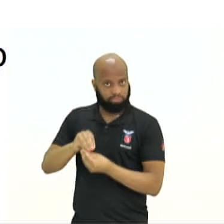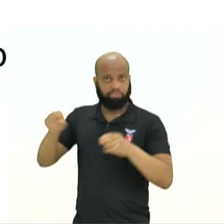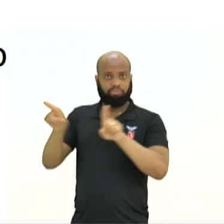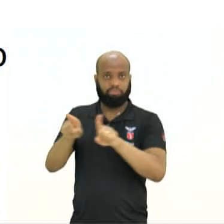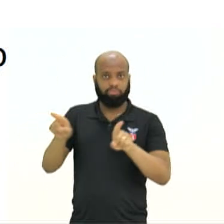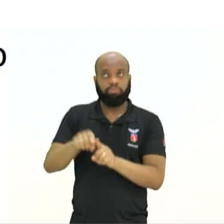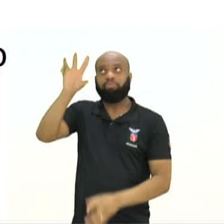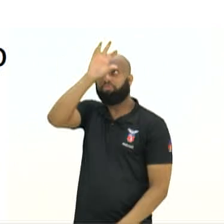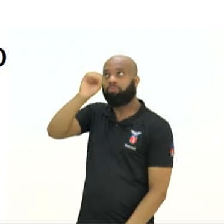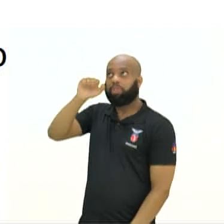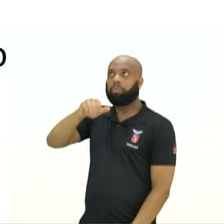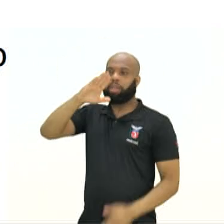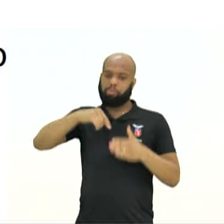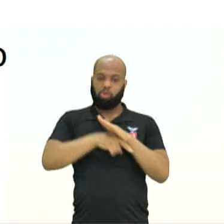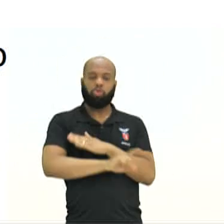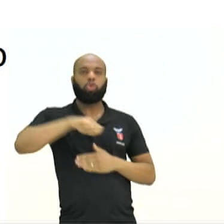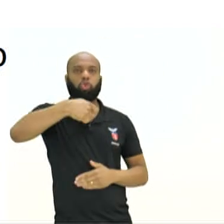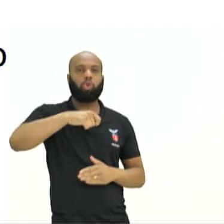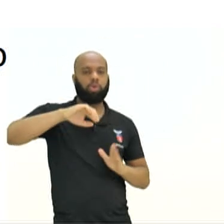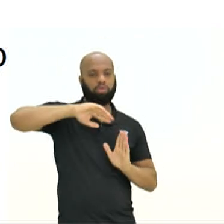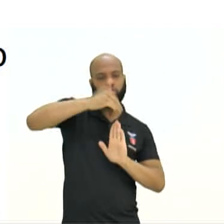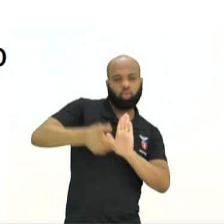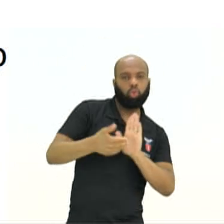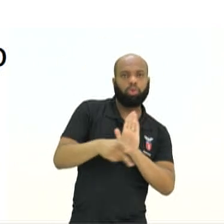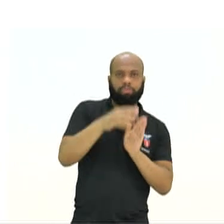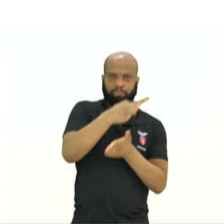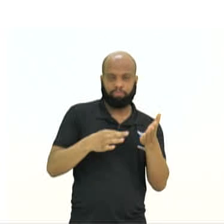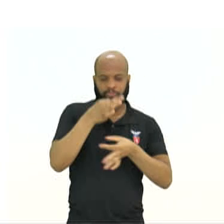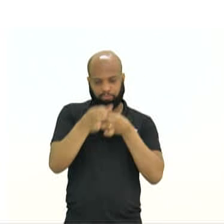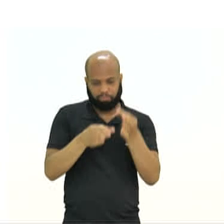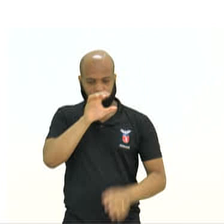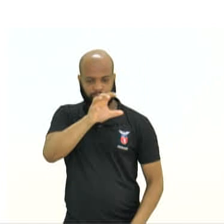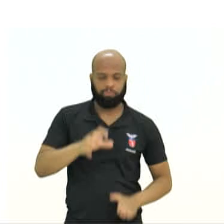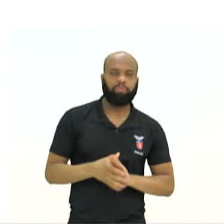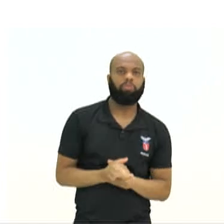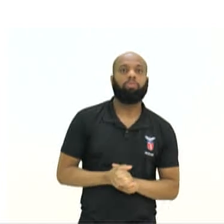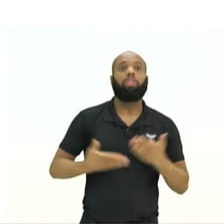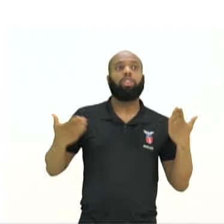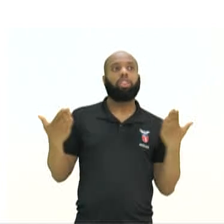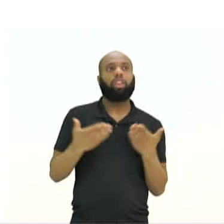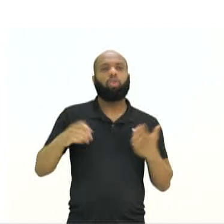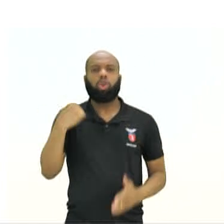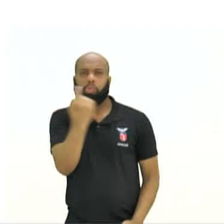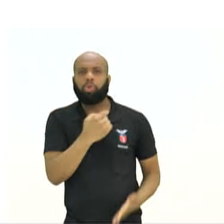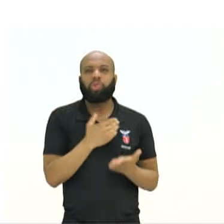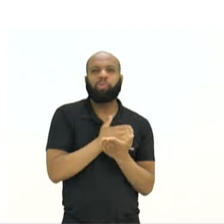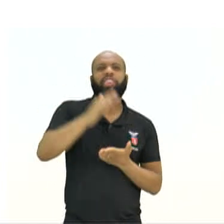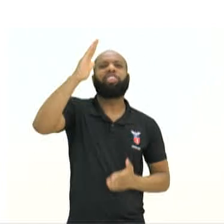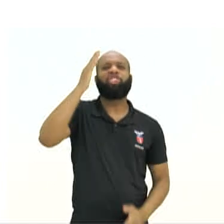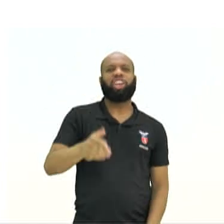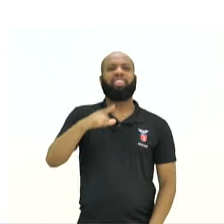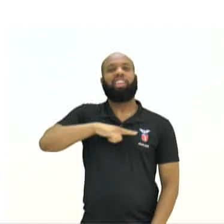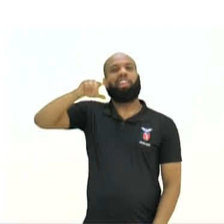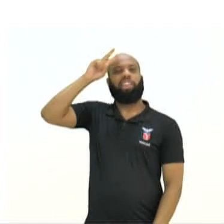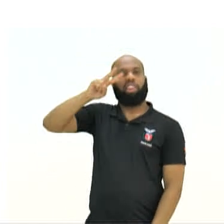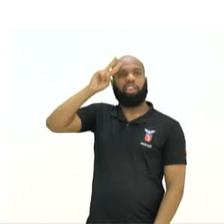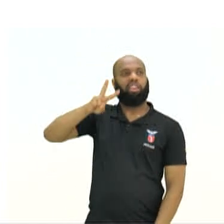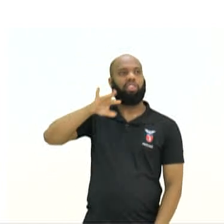E aprender um pouco mais sobre o todo do texto dissertativo, beleza? Então, olha só, pessoal, para a gente começar já